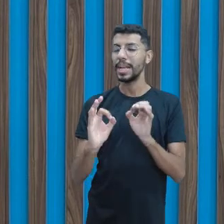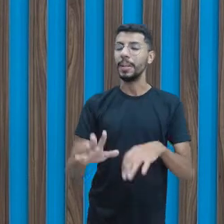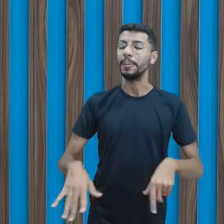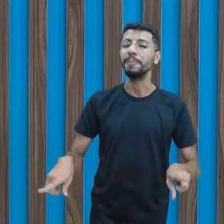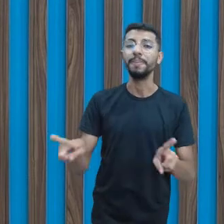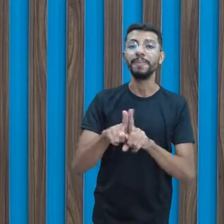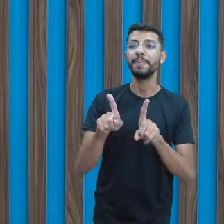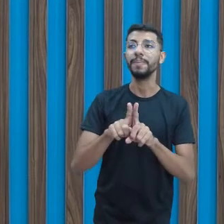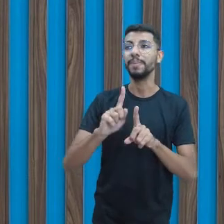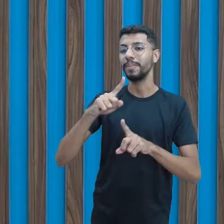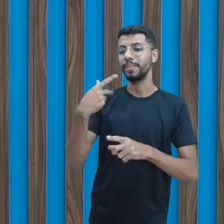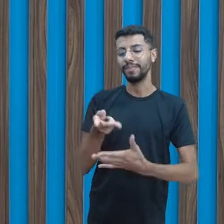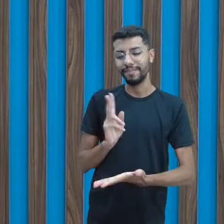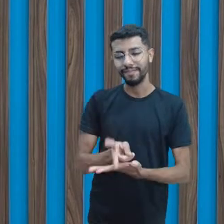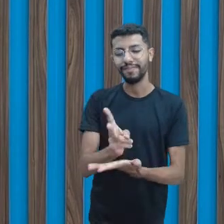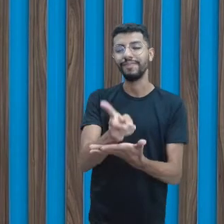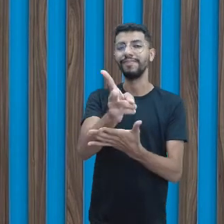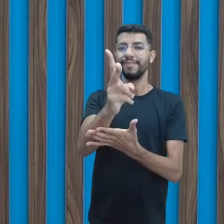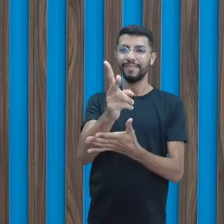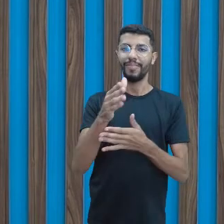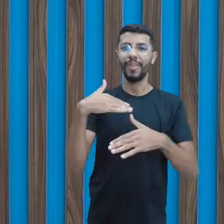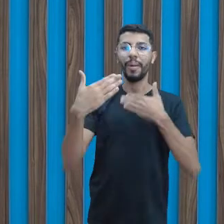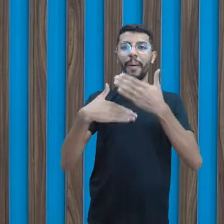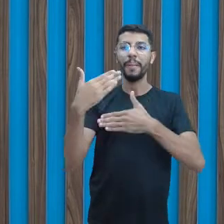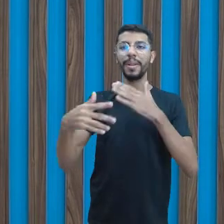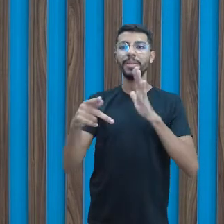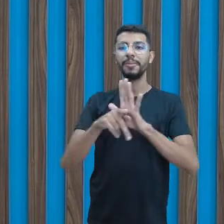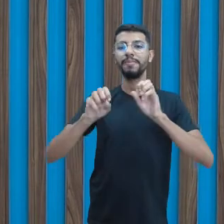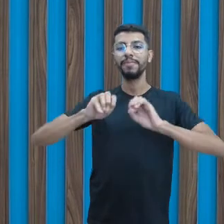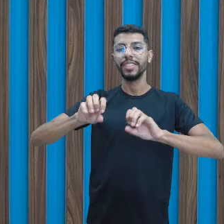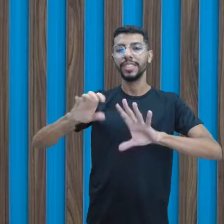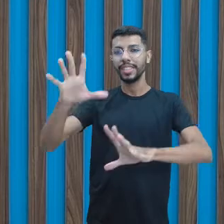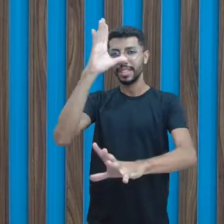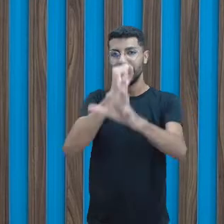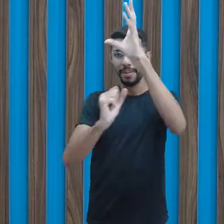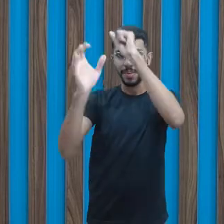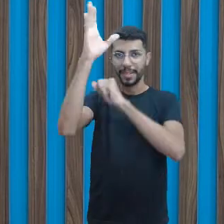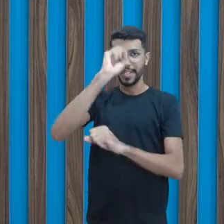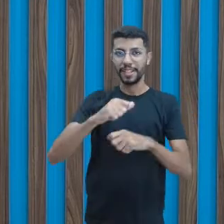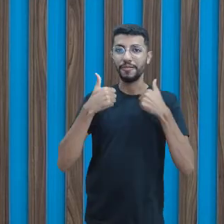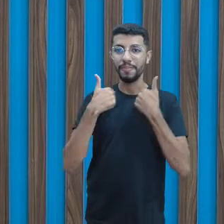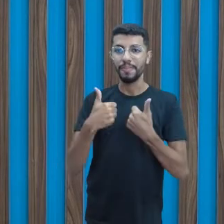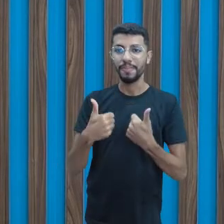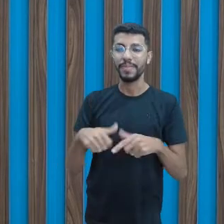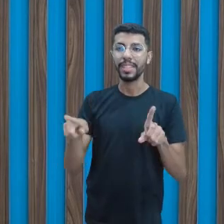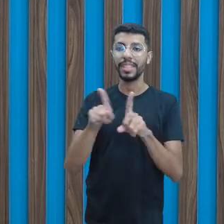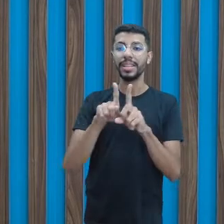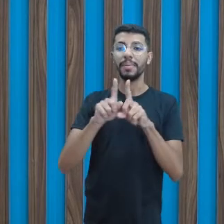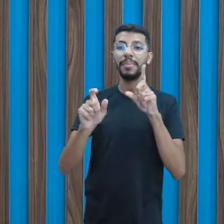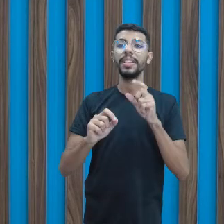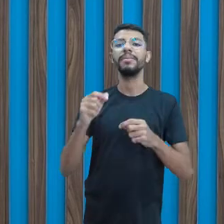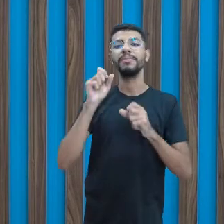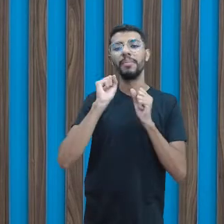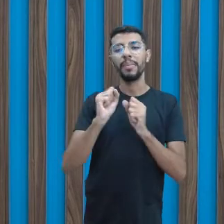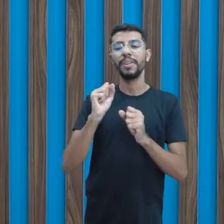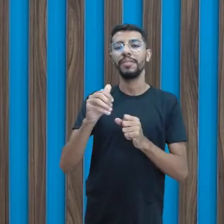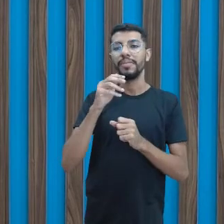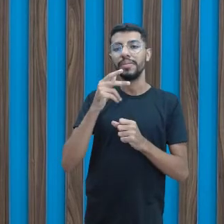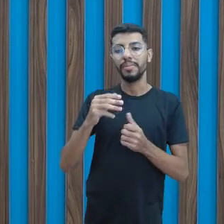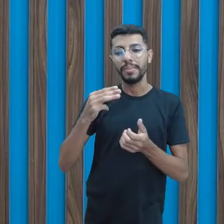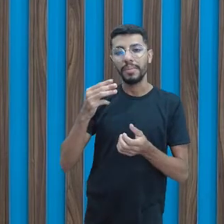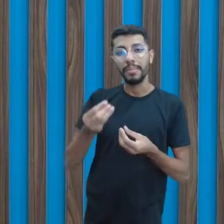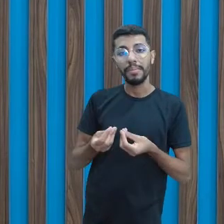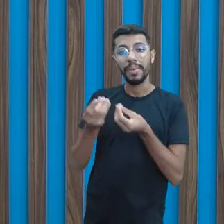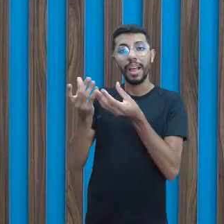E aí a gente dá continuidade nesse processo de ensino e aprendizagem, tá bom? Coloca também, manda para o teu professor, vê